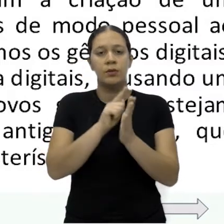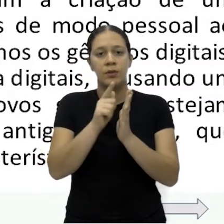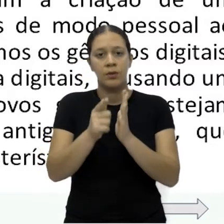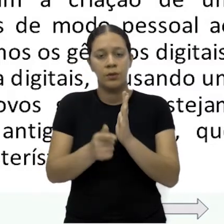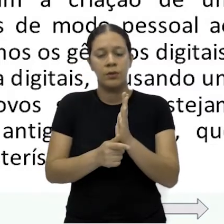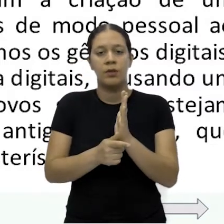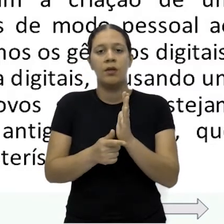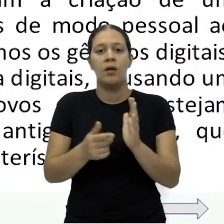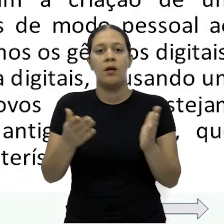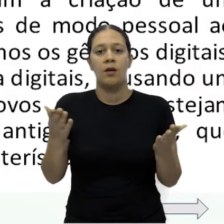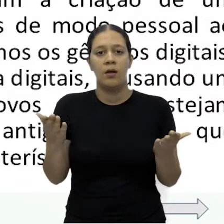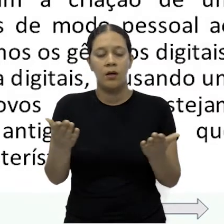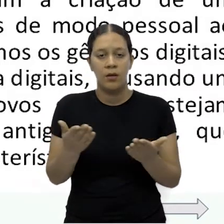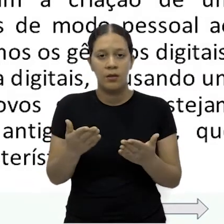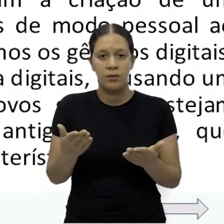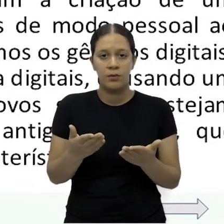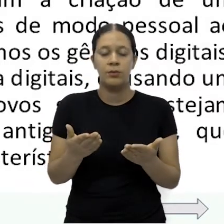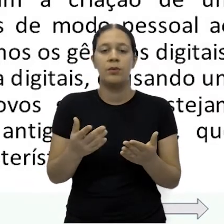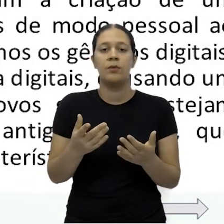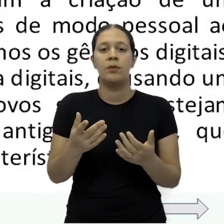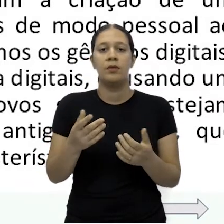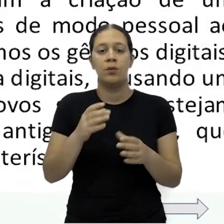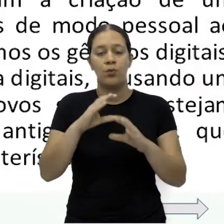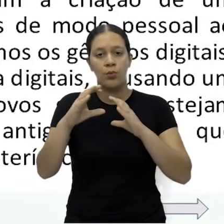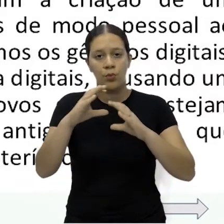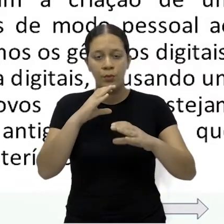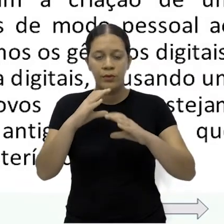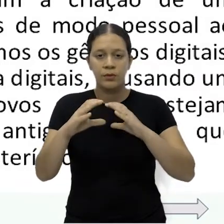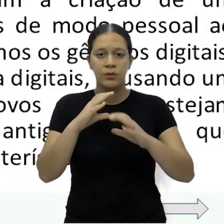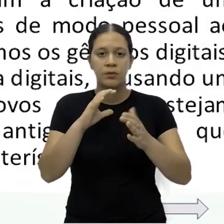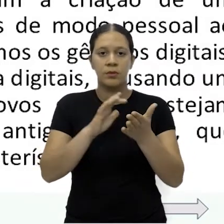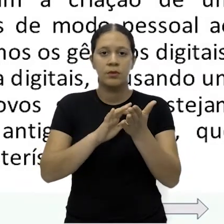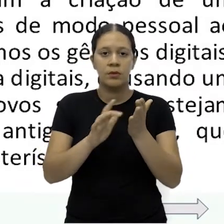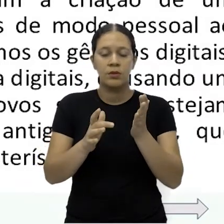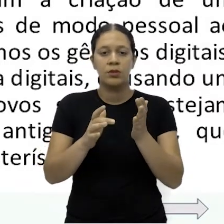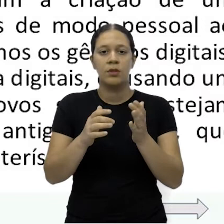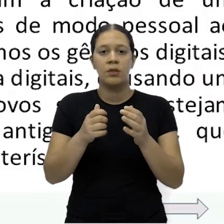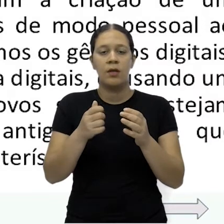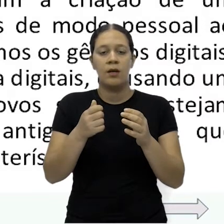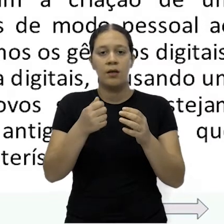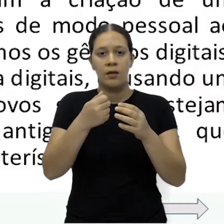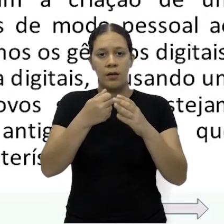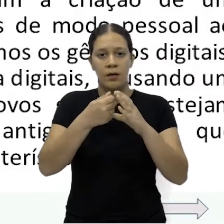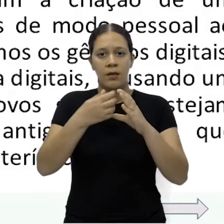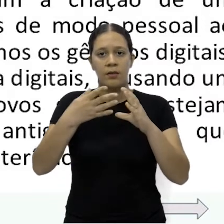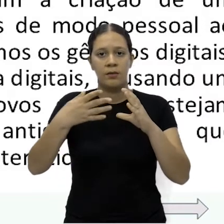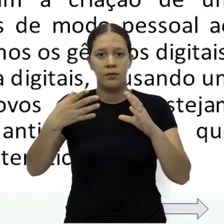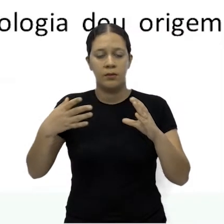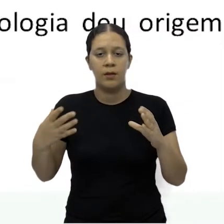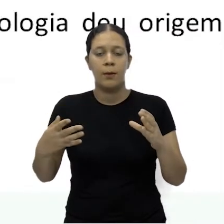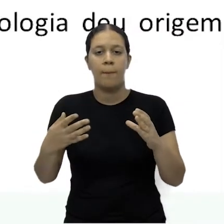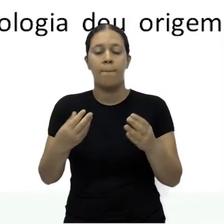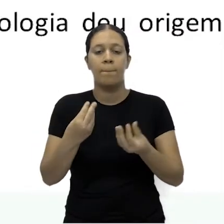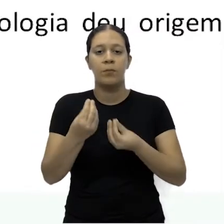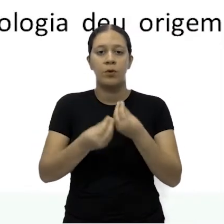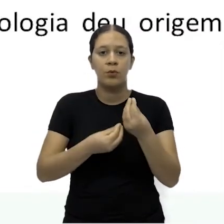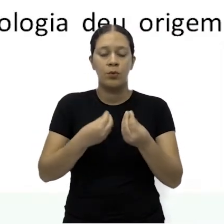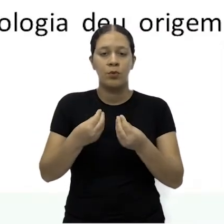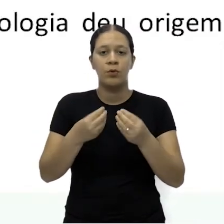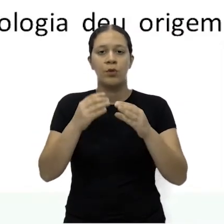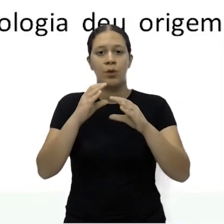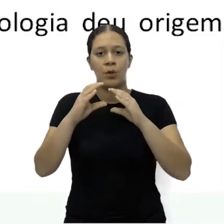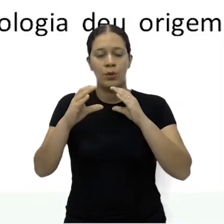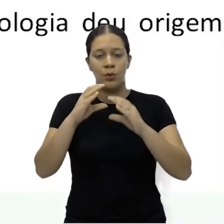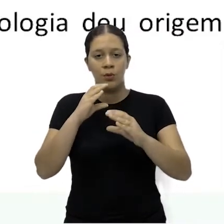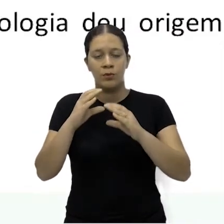gêneros, que ganharam, graças ao dinamismo da comunicação digital, novas características. Viu só como